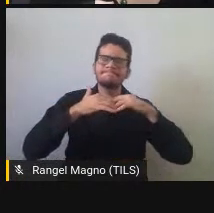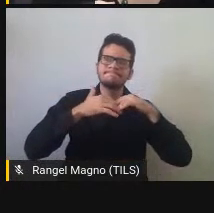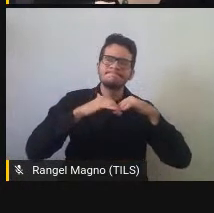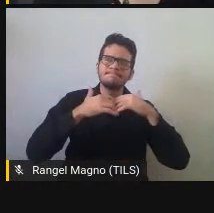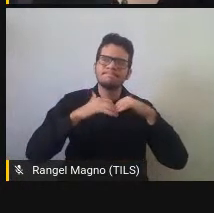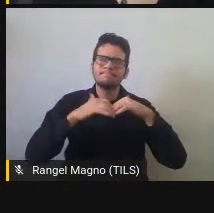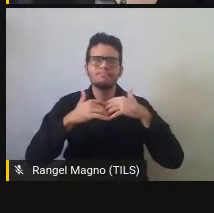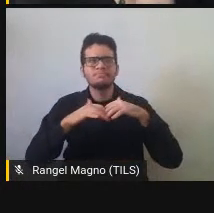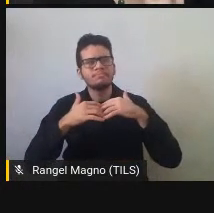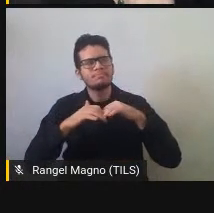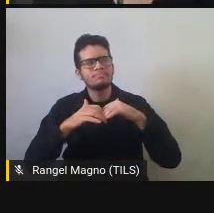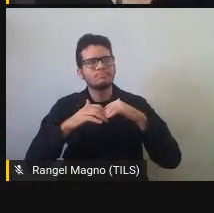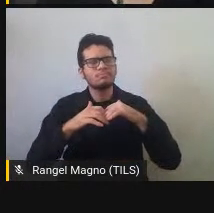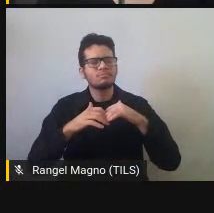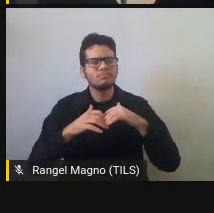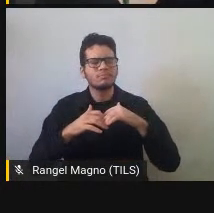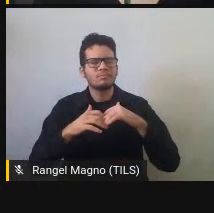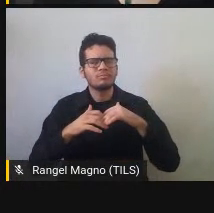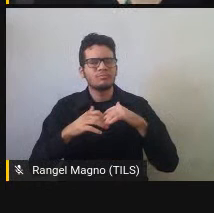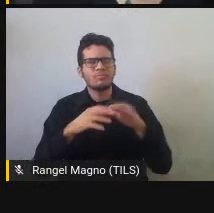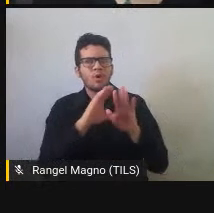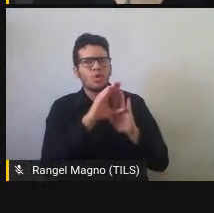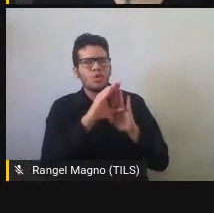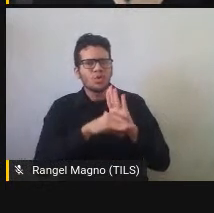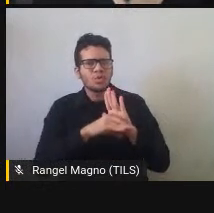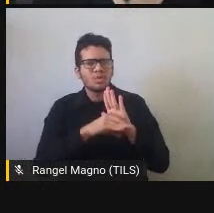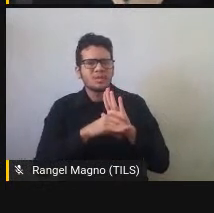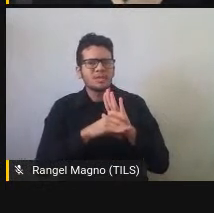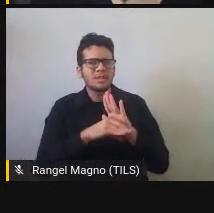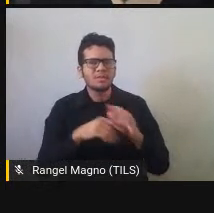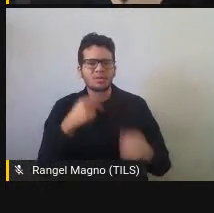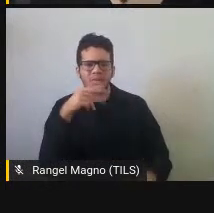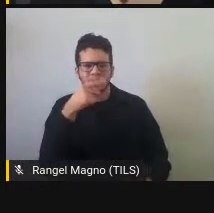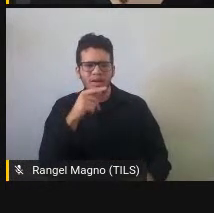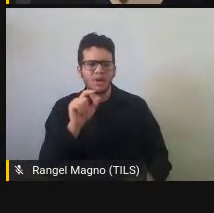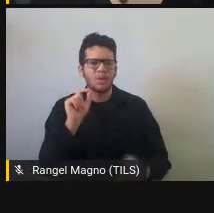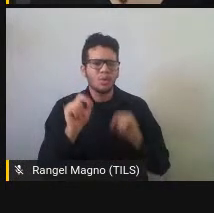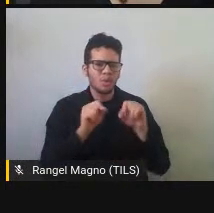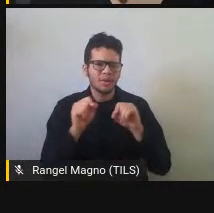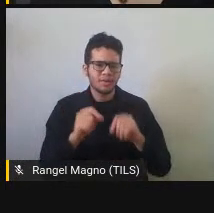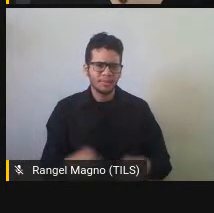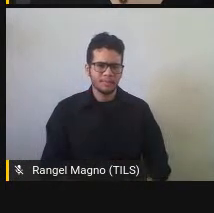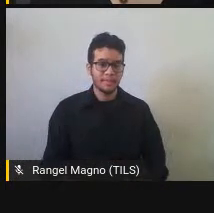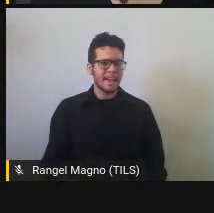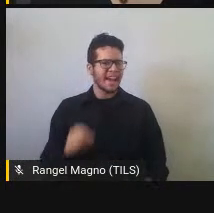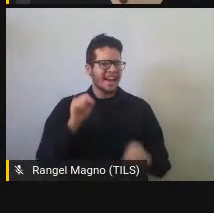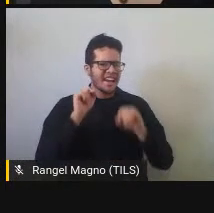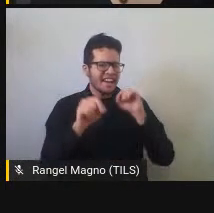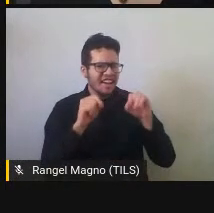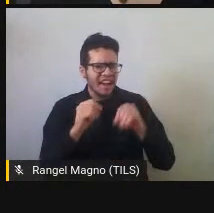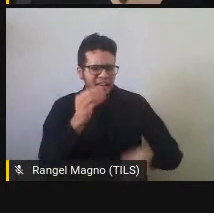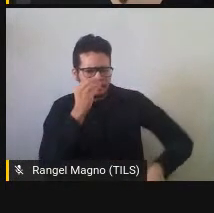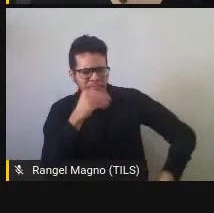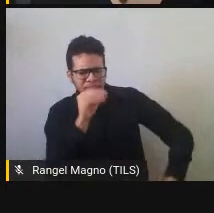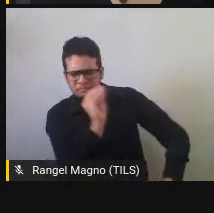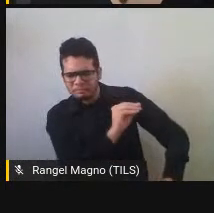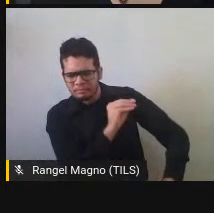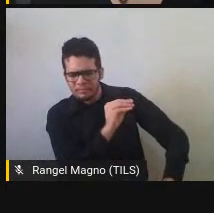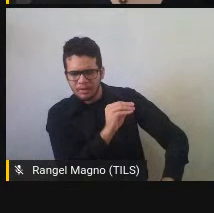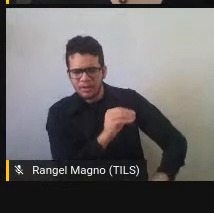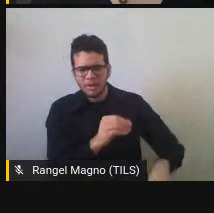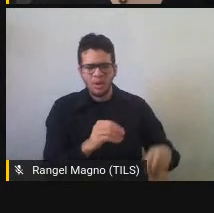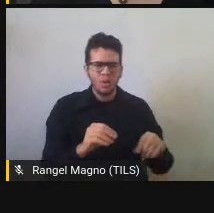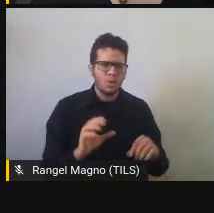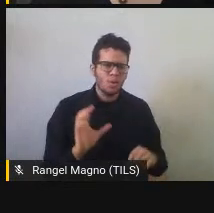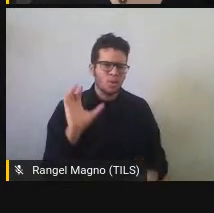finaliza o capítulo do linguista com a seguinte provocação mas quem pode ignorar que a todo instante do próprio seio do